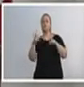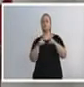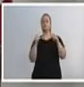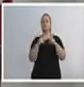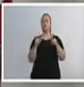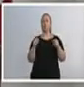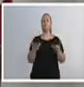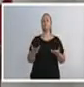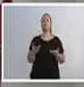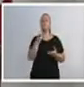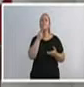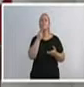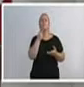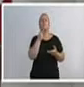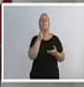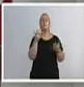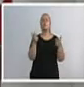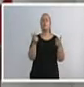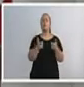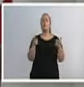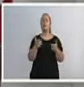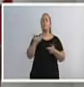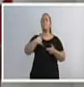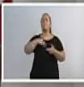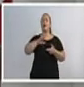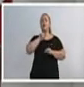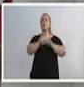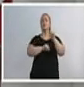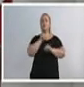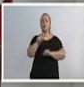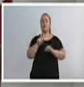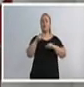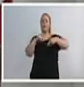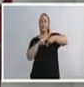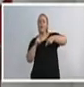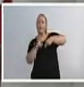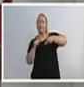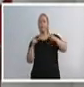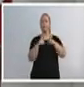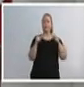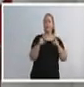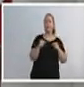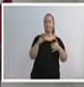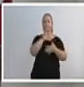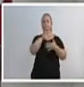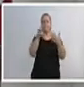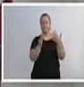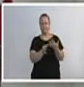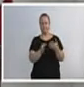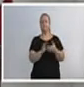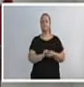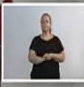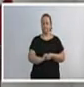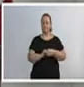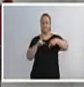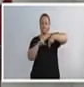tinham mais demanda. Eles me falaram que pelo fluxo seria na questão dos shoppings da cidade. E aí descobrimos que o Norte Shopping, eu preciso elogiar